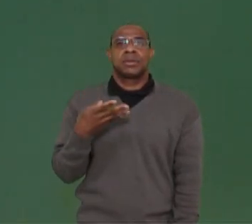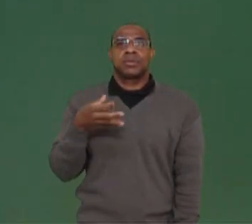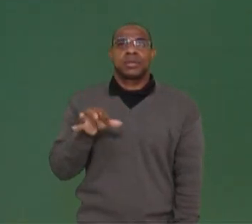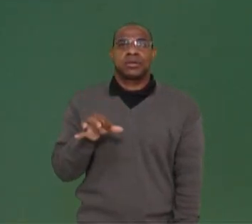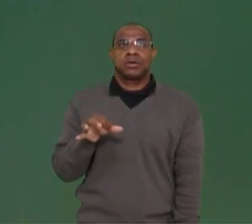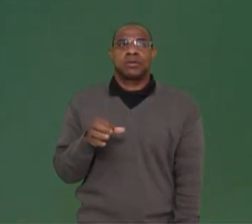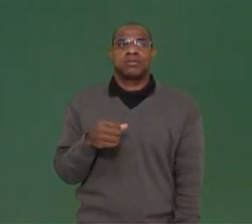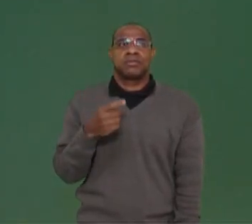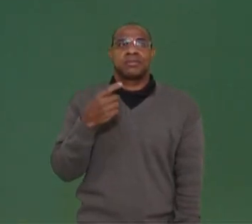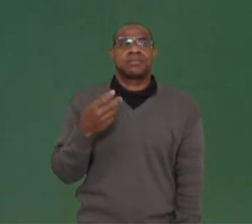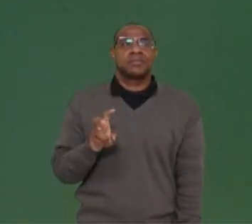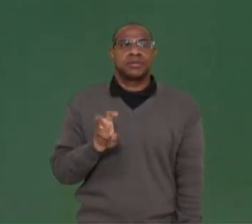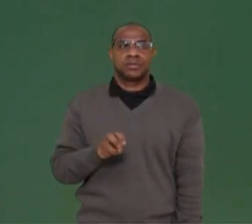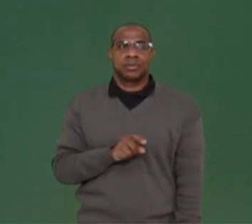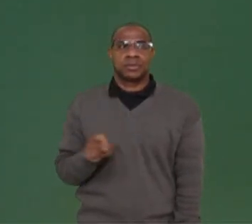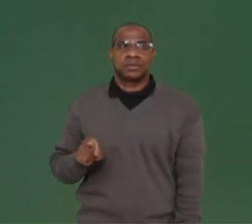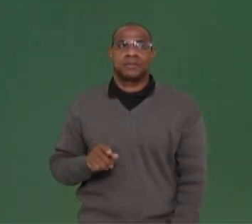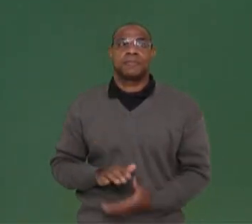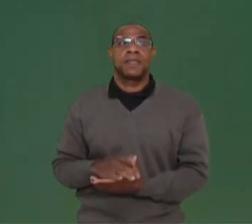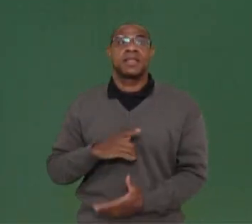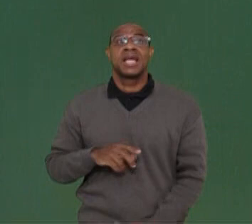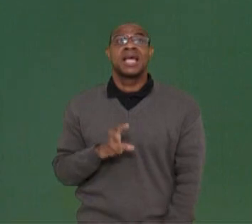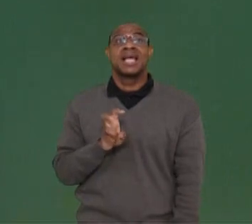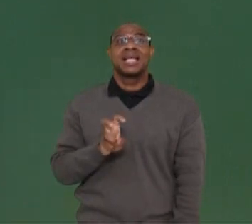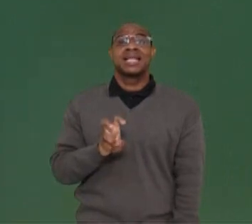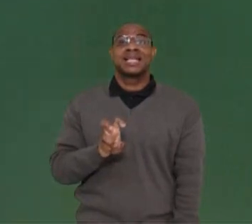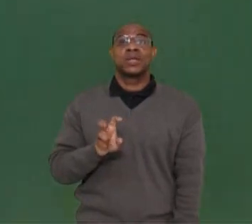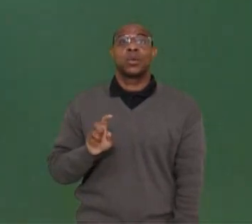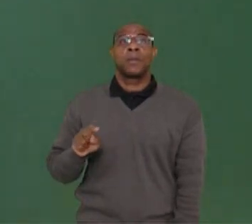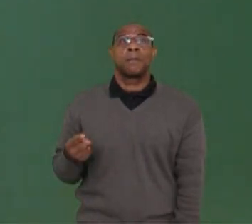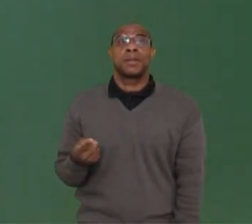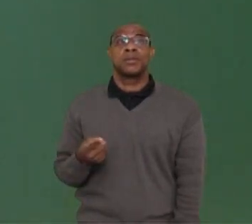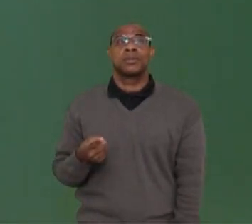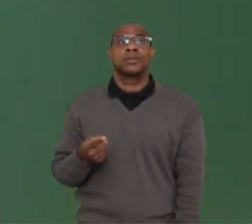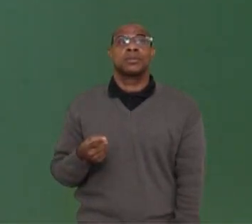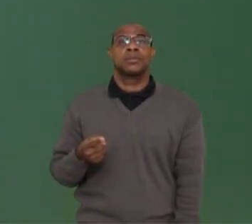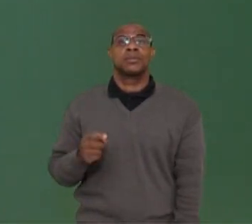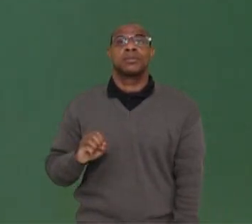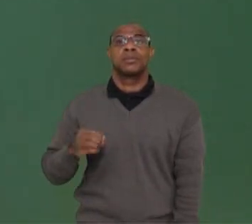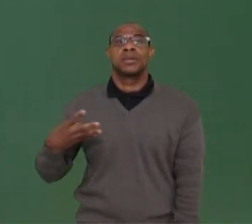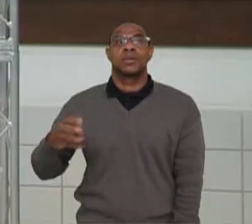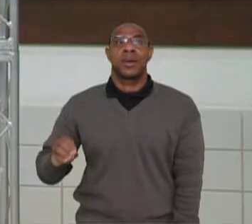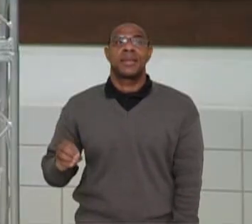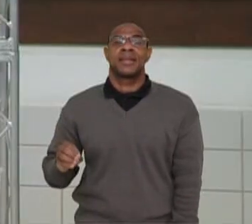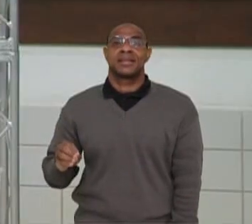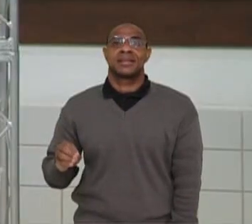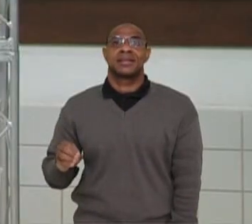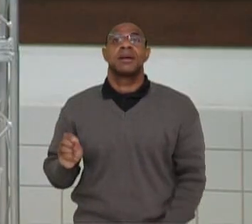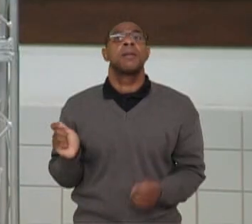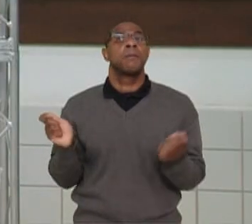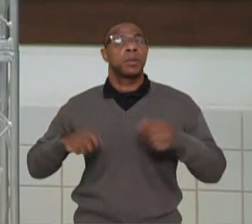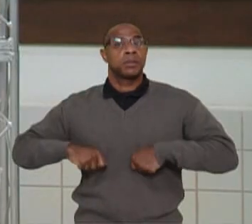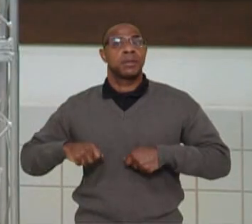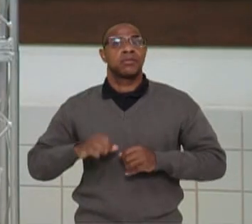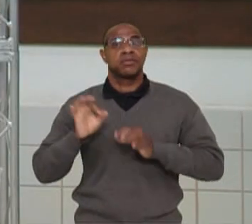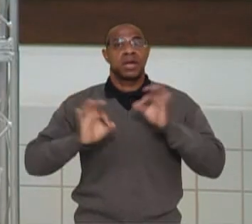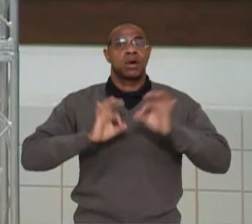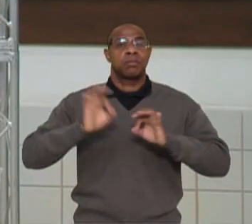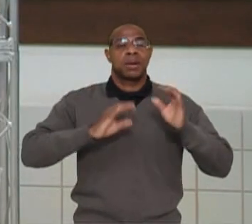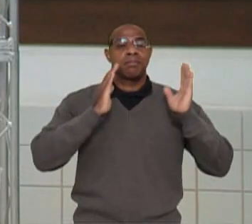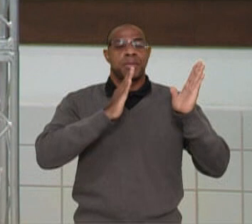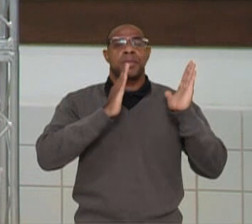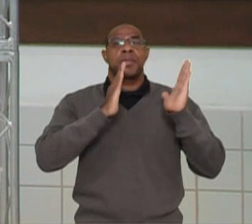Então, eu tenho 5.040 possibilidades de arrumar essa fila de livros na